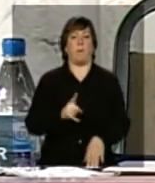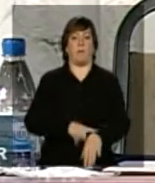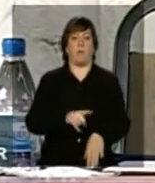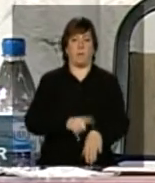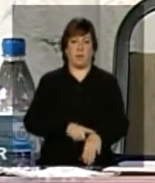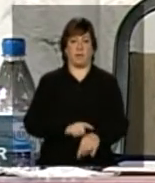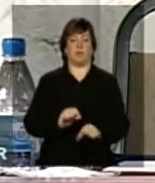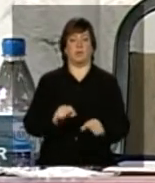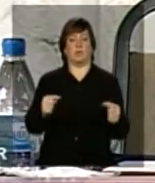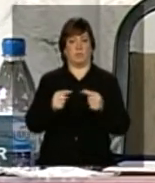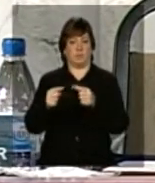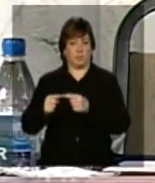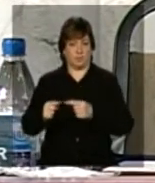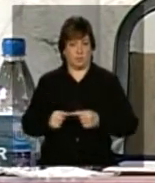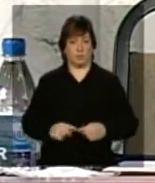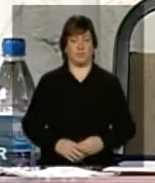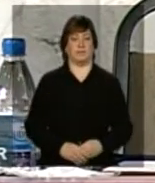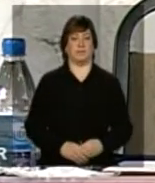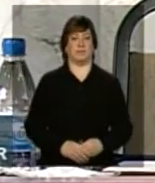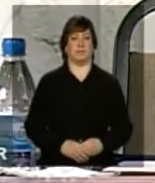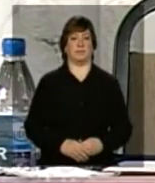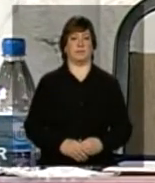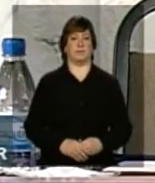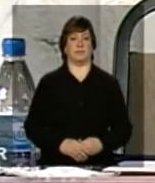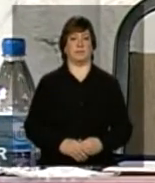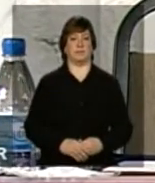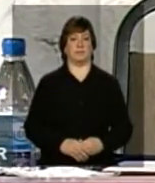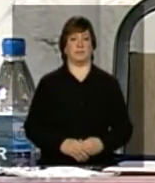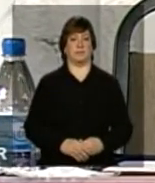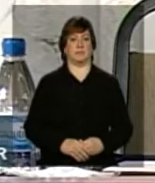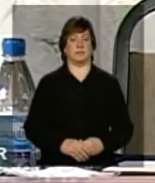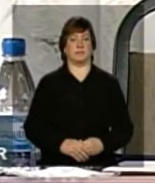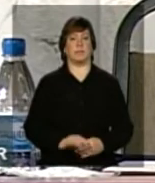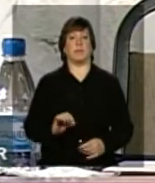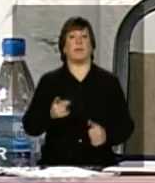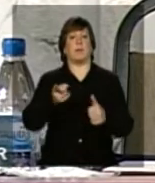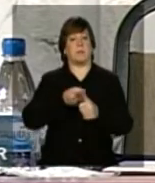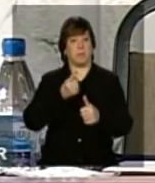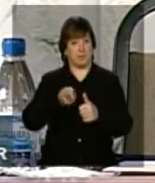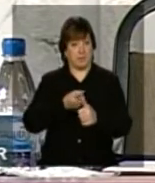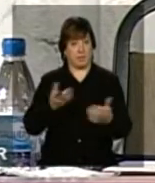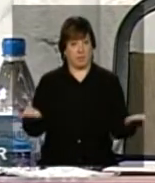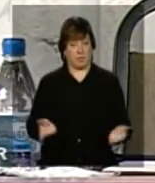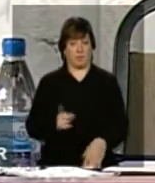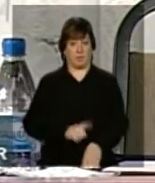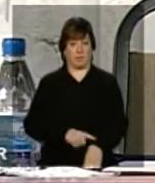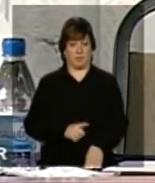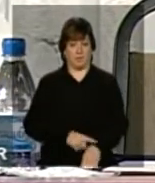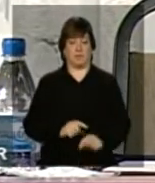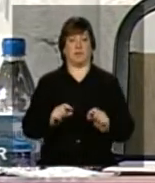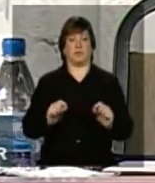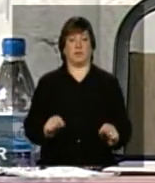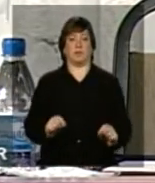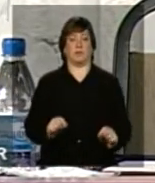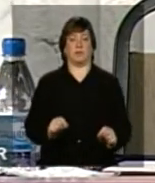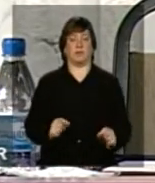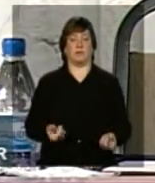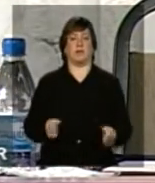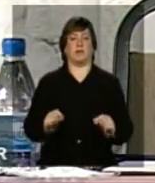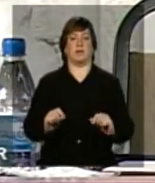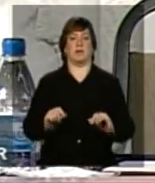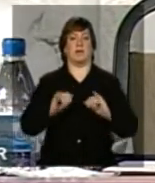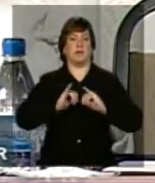momento adequado, não é? E num primeiro momento, pela